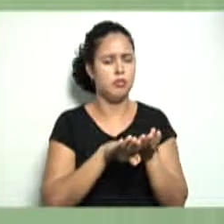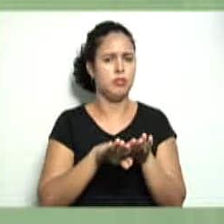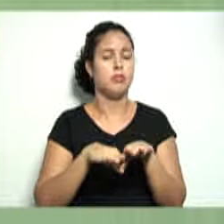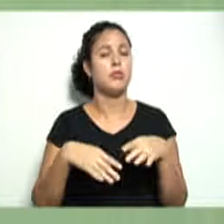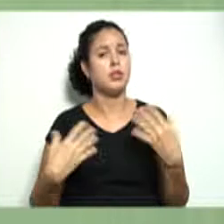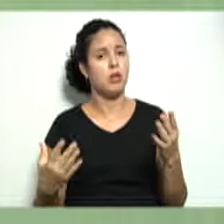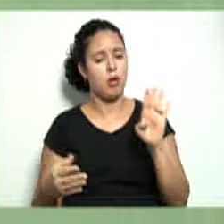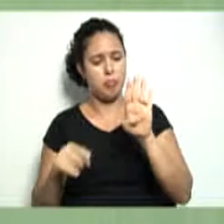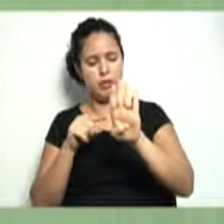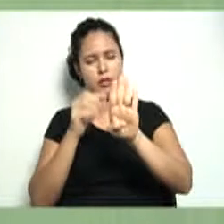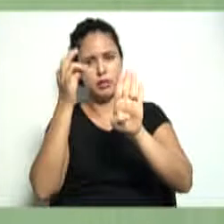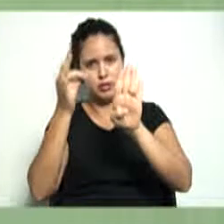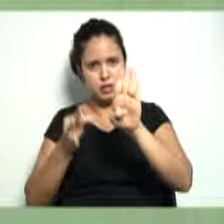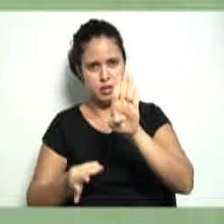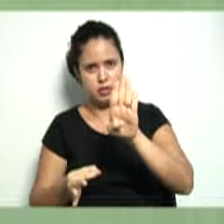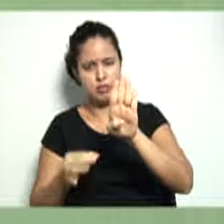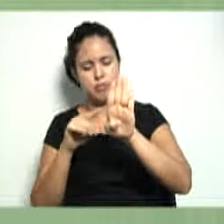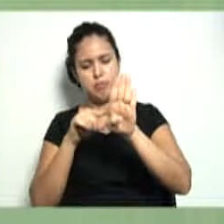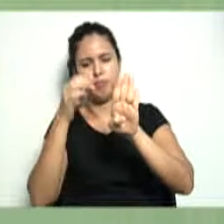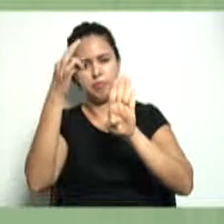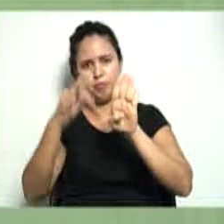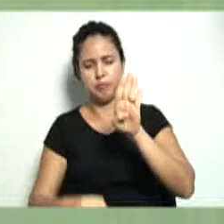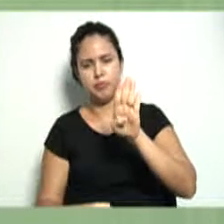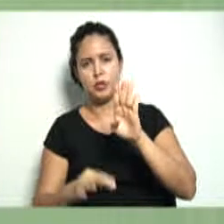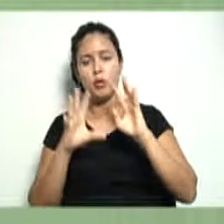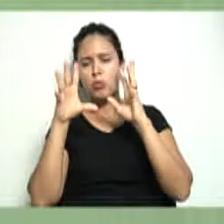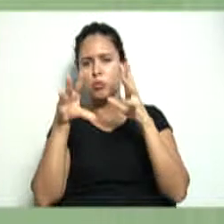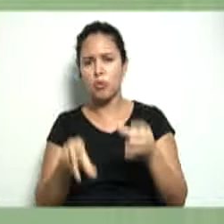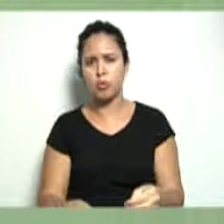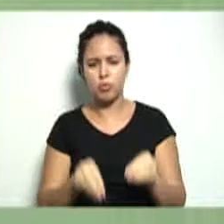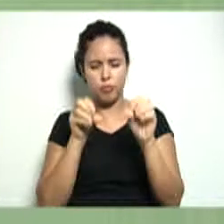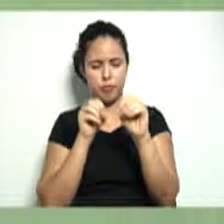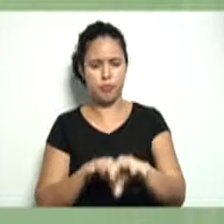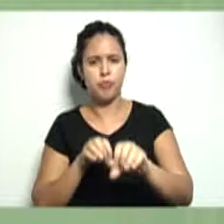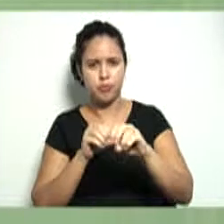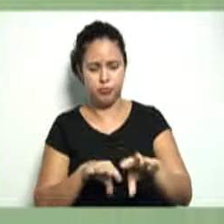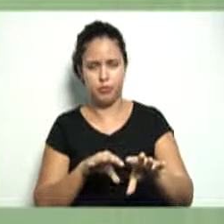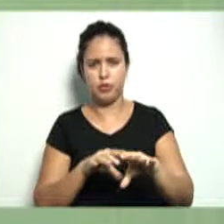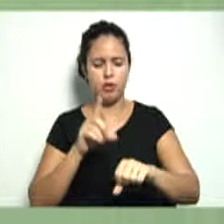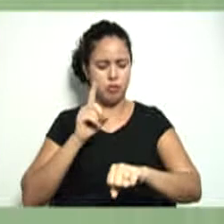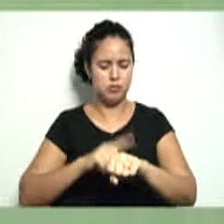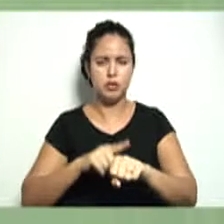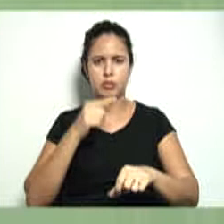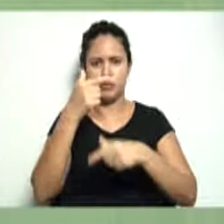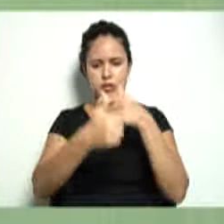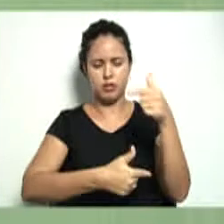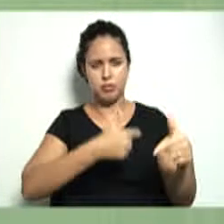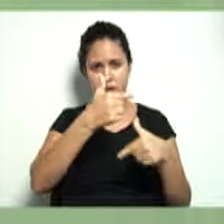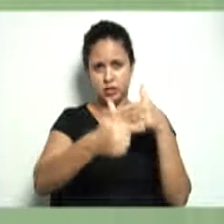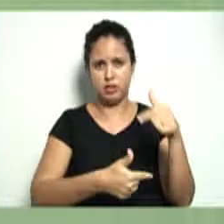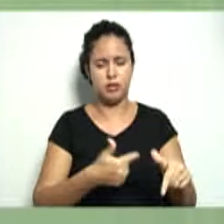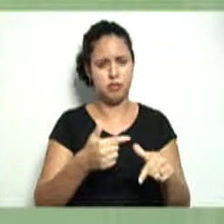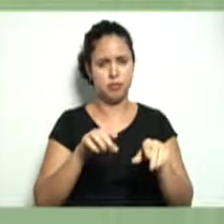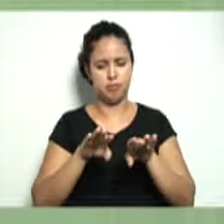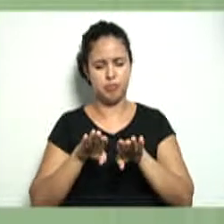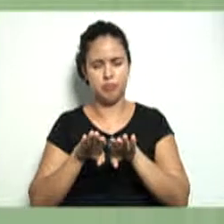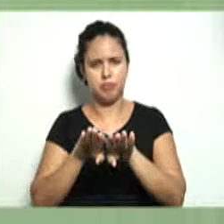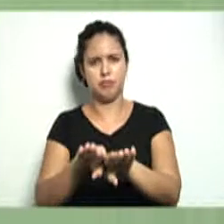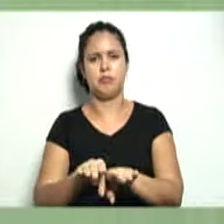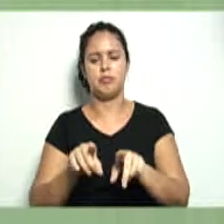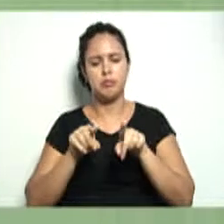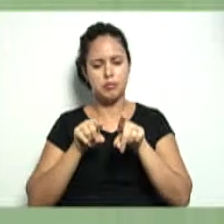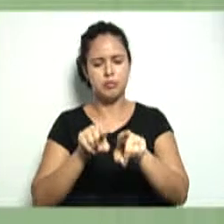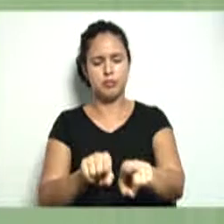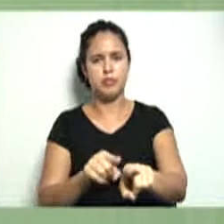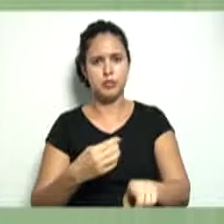a certa. Todos ensinavam ao mesmo tempo que trabalhavam, ao mesmo tempo que viviam a